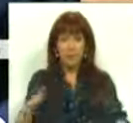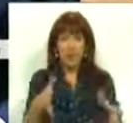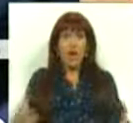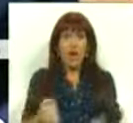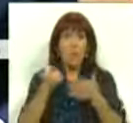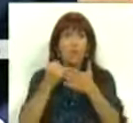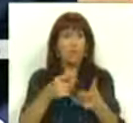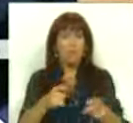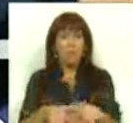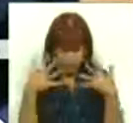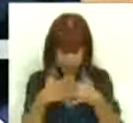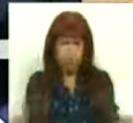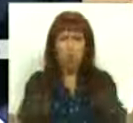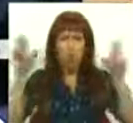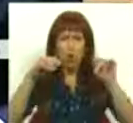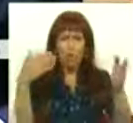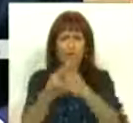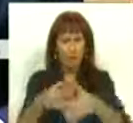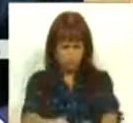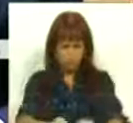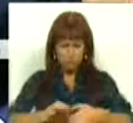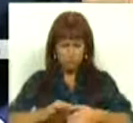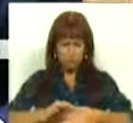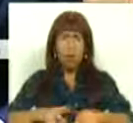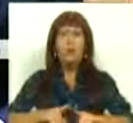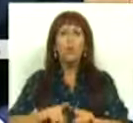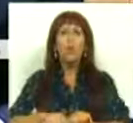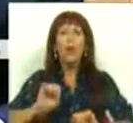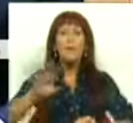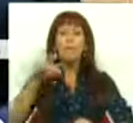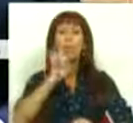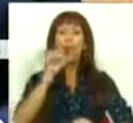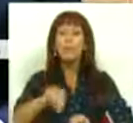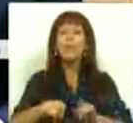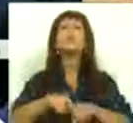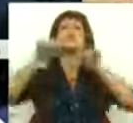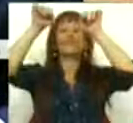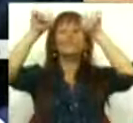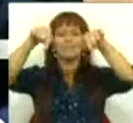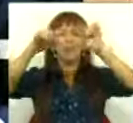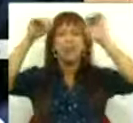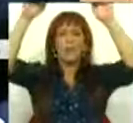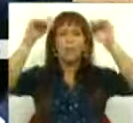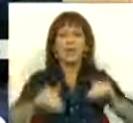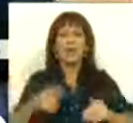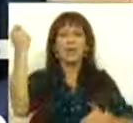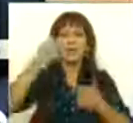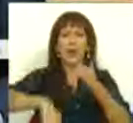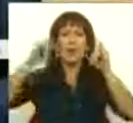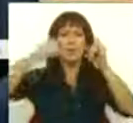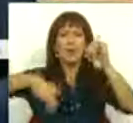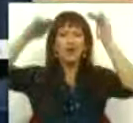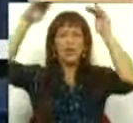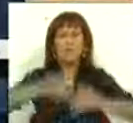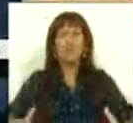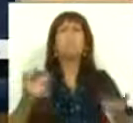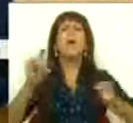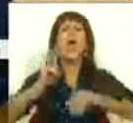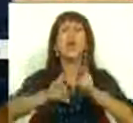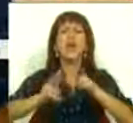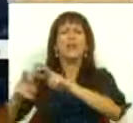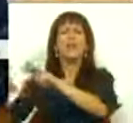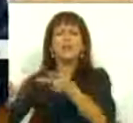maioria é reestruturar, consolidar, para na primeira oportunidade aí sim baixar a carga fiscal. Mas qual